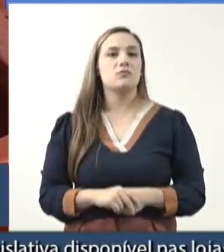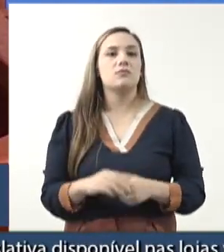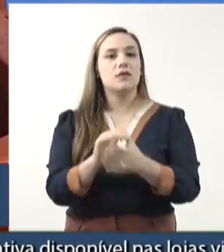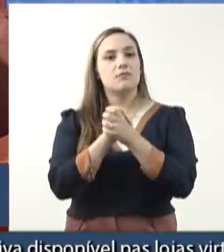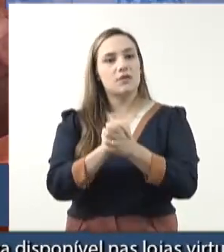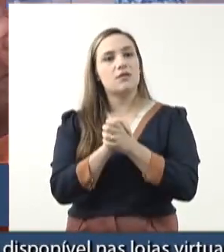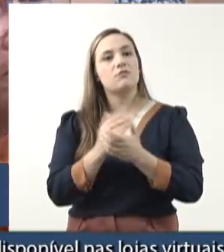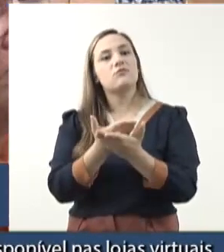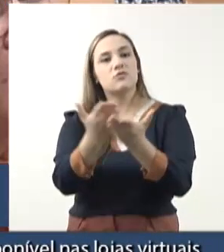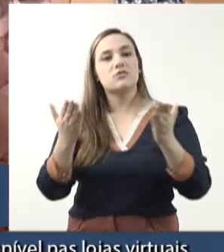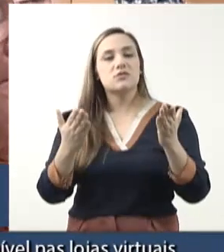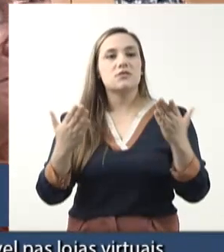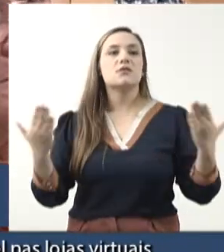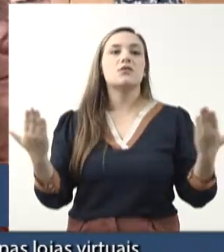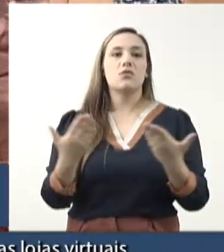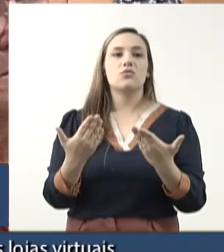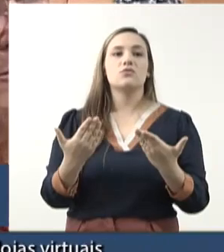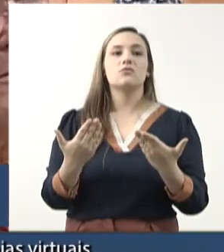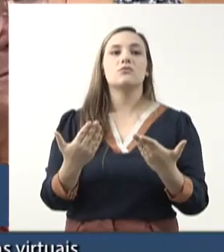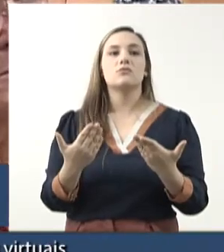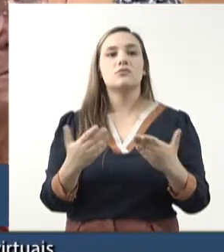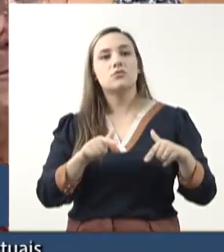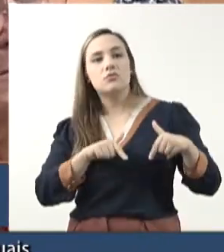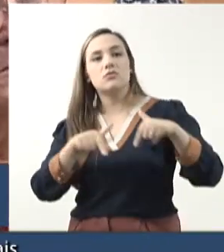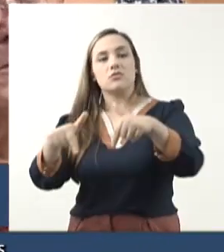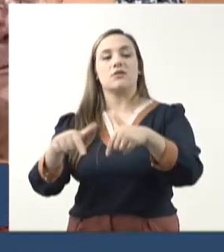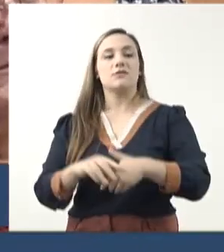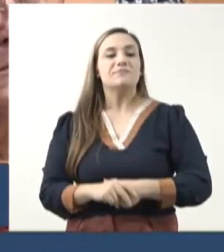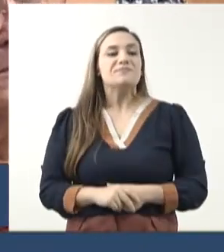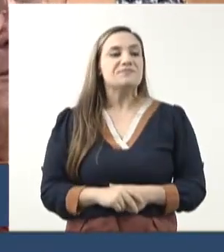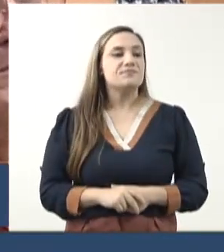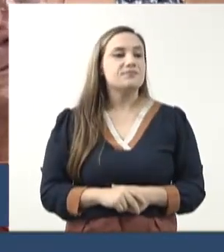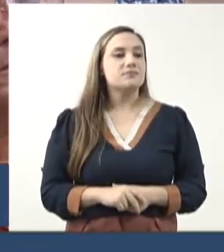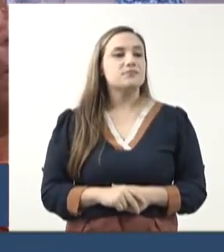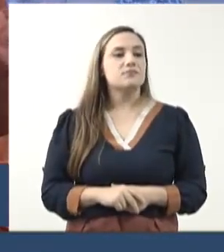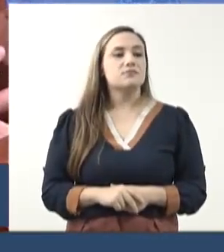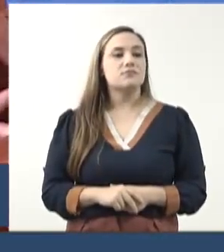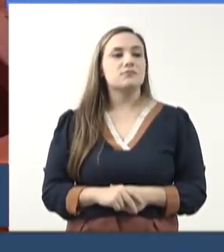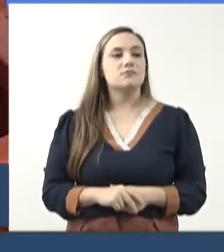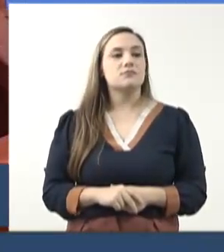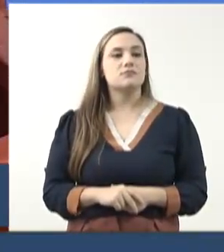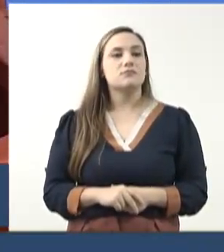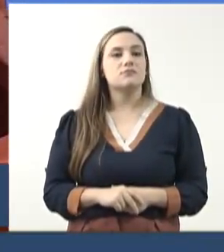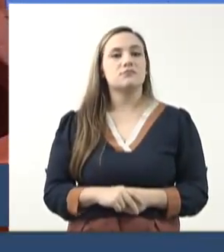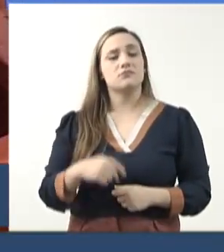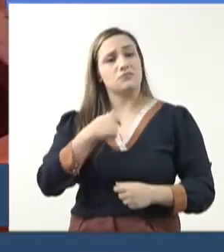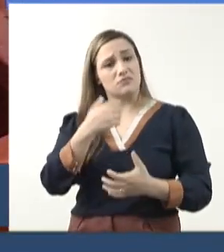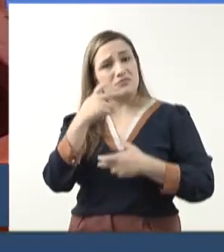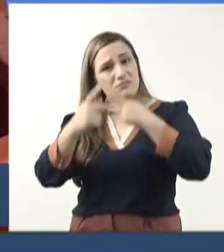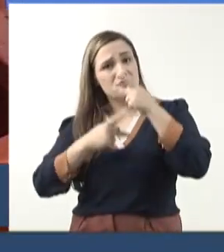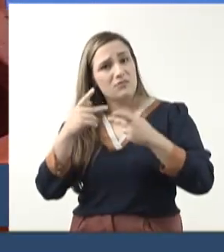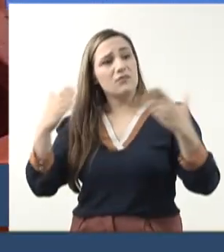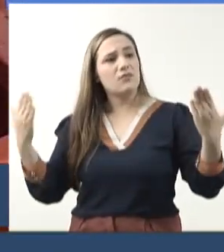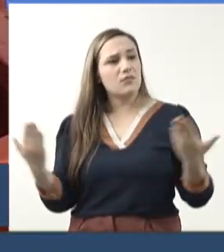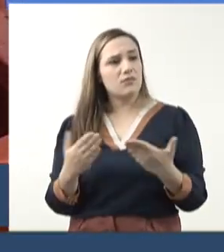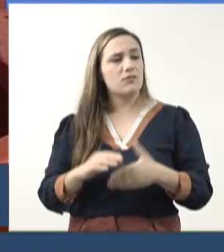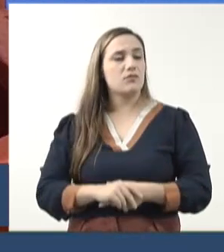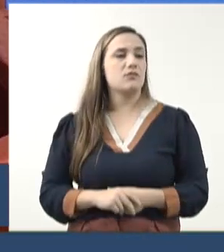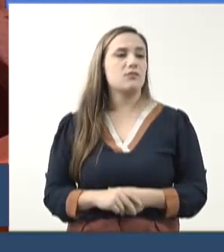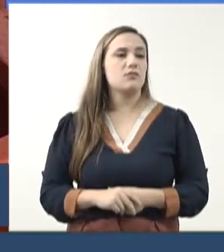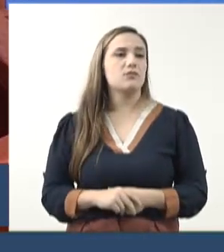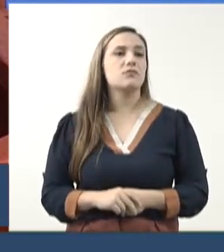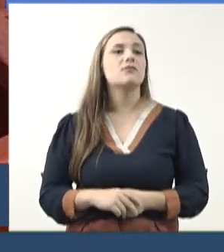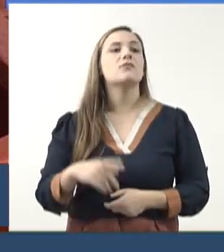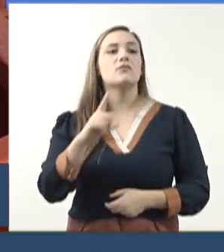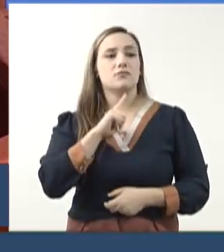Parabéns a vocês que estão aqui hoje fazendo essa luta. E, por fim, quero dizer que hoje também está aqui o nosso